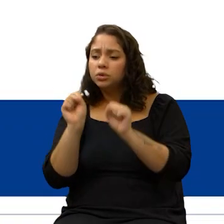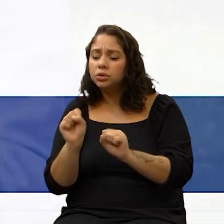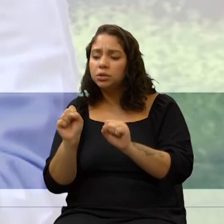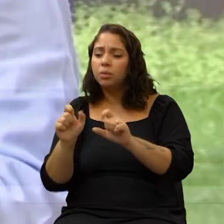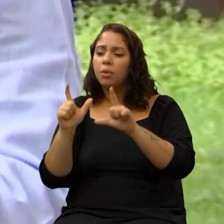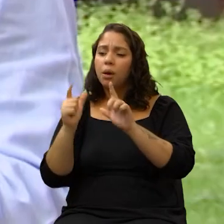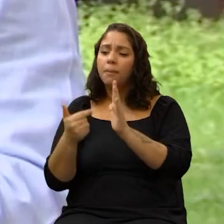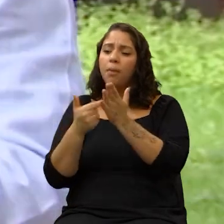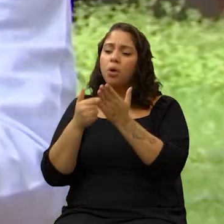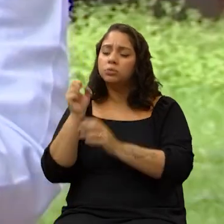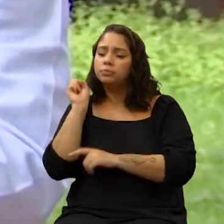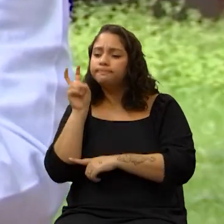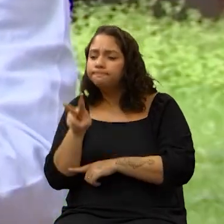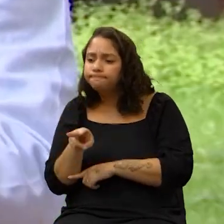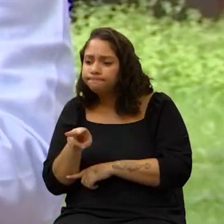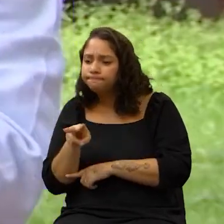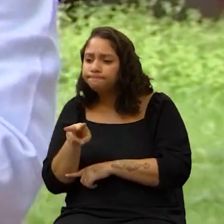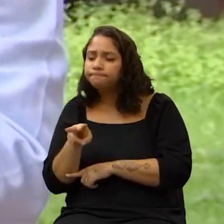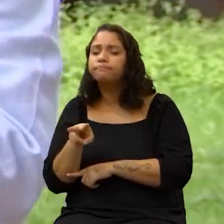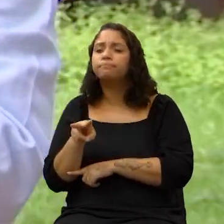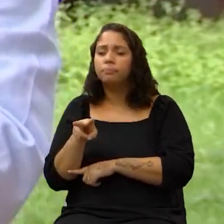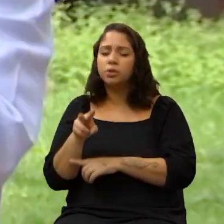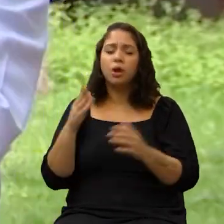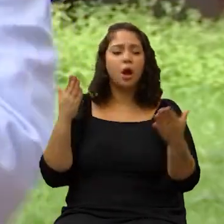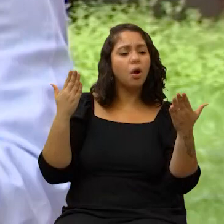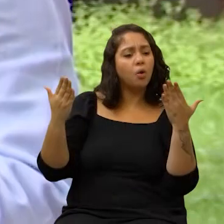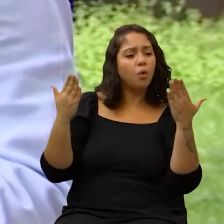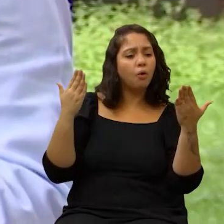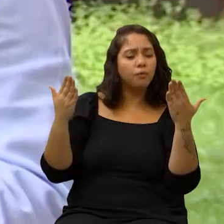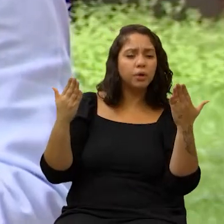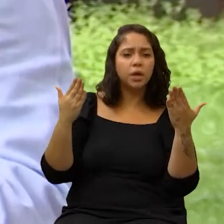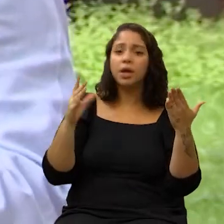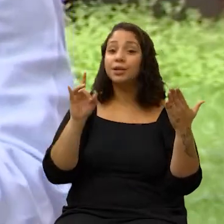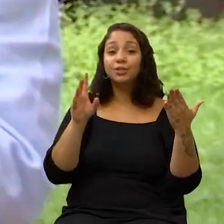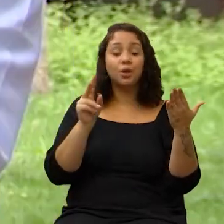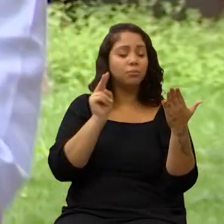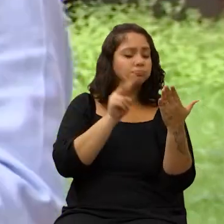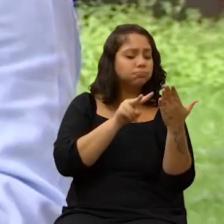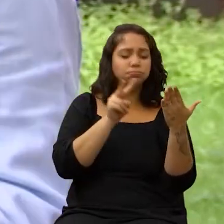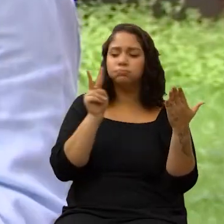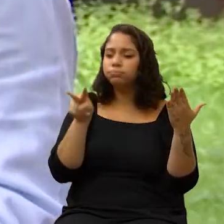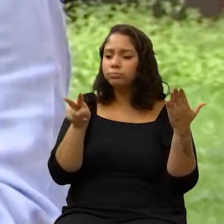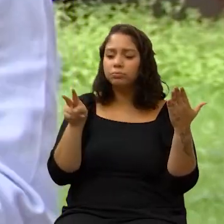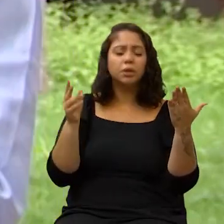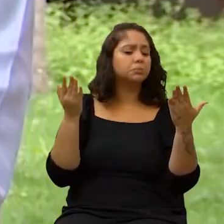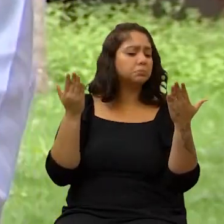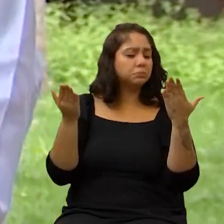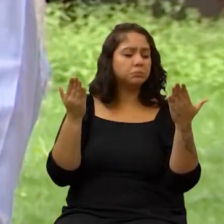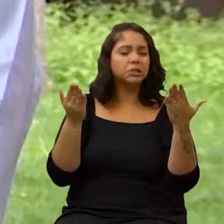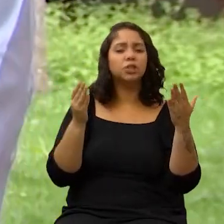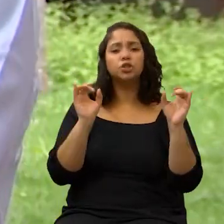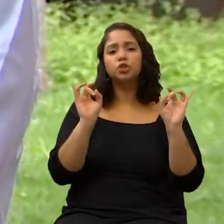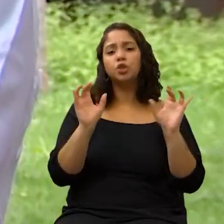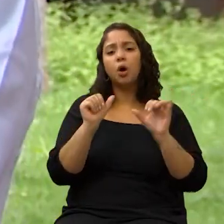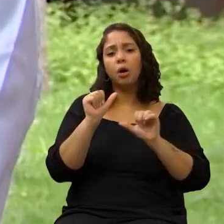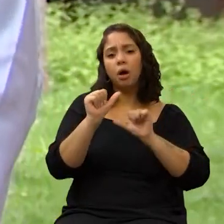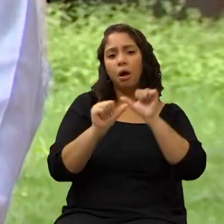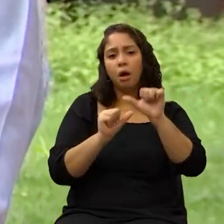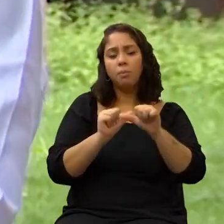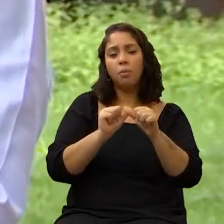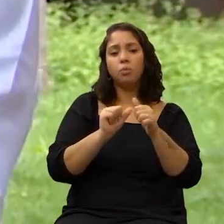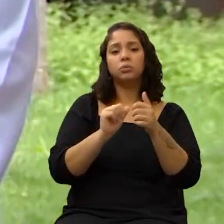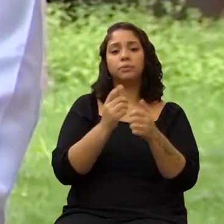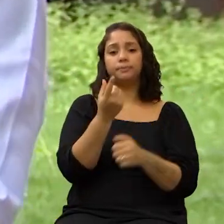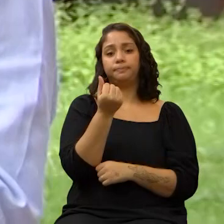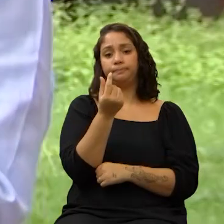o aplicativo está te mostrando e você vai conferir. Na maioria dos casos é só essa conferência e você só altera depois o valor e